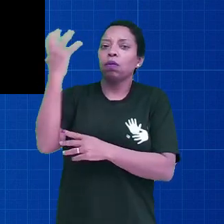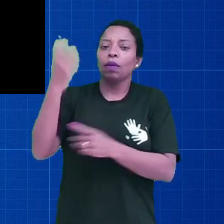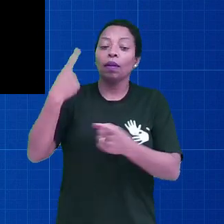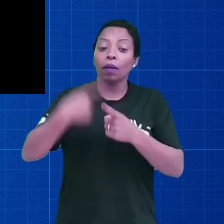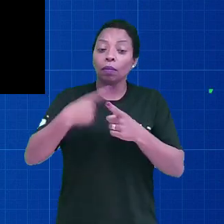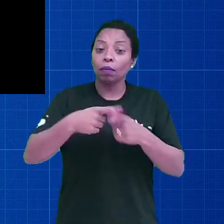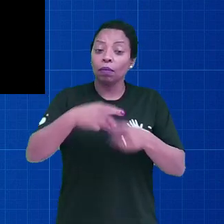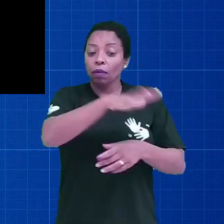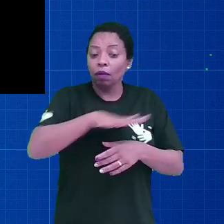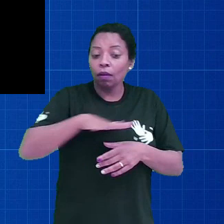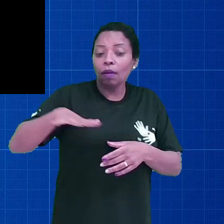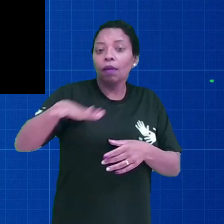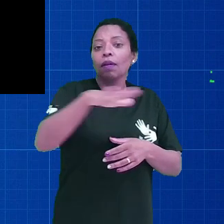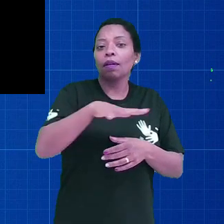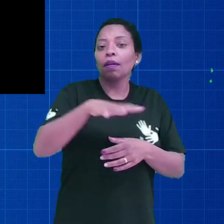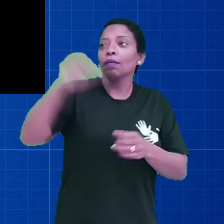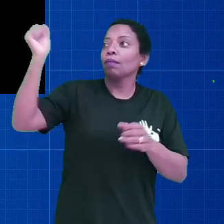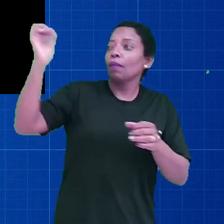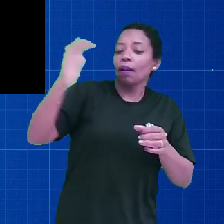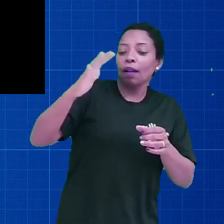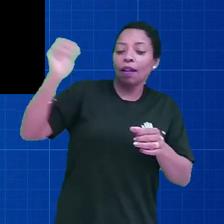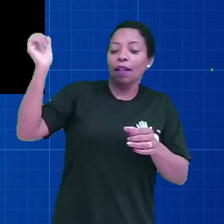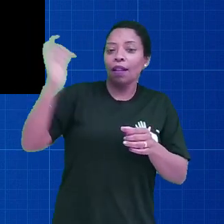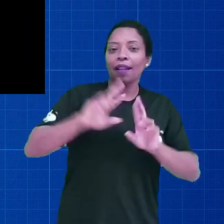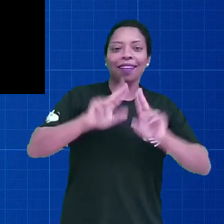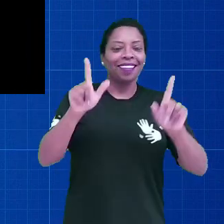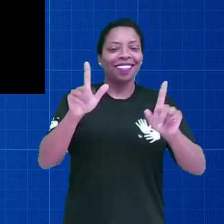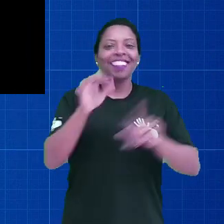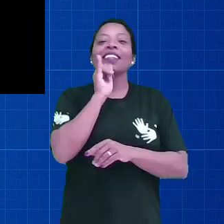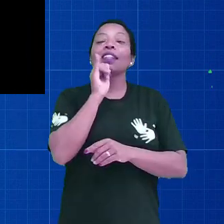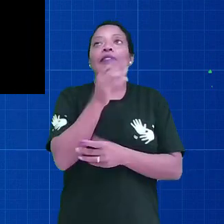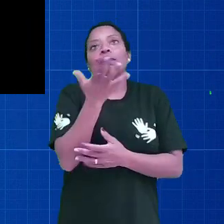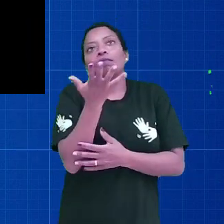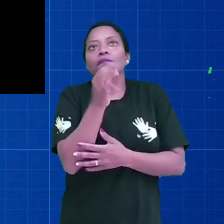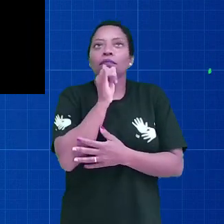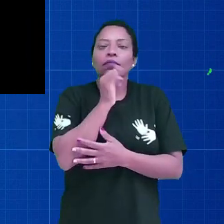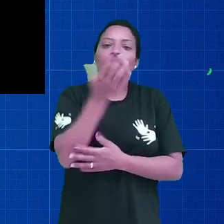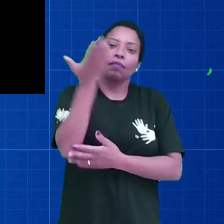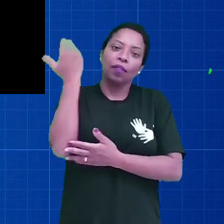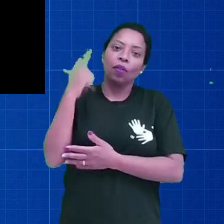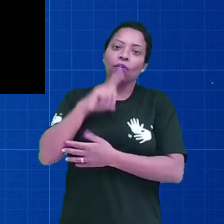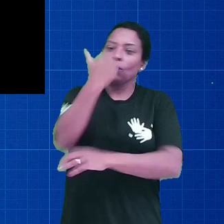todo o balanço de radiação. Então, se num primeiro momento você tinha uma floresta,